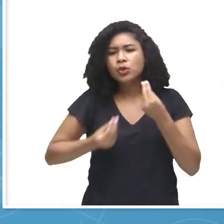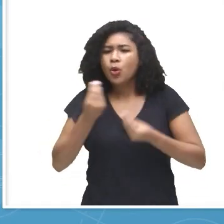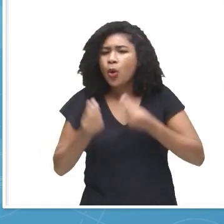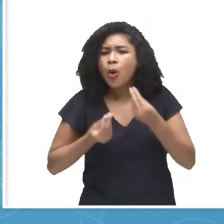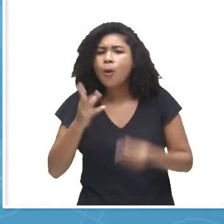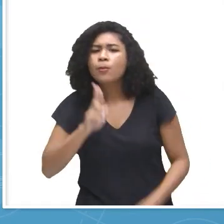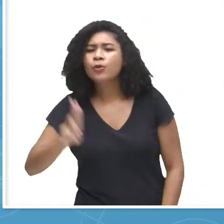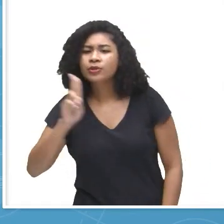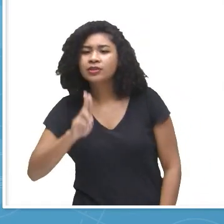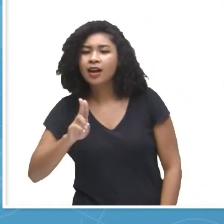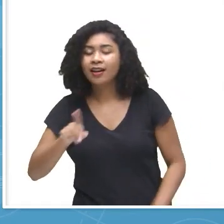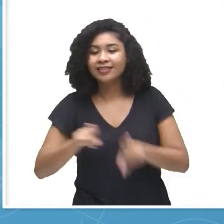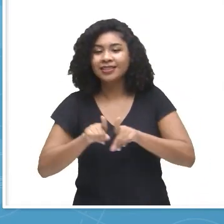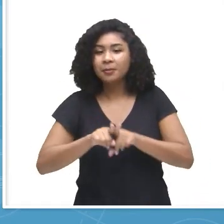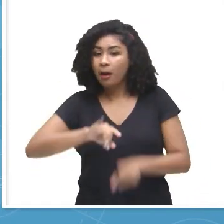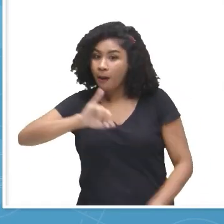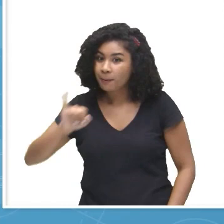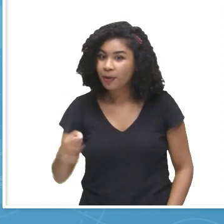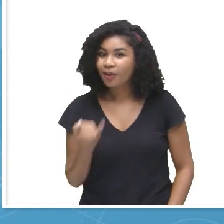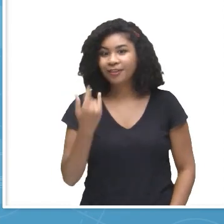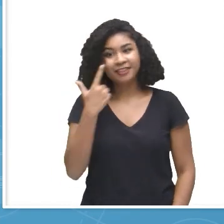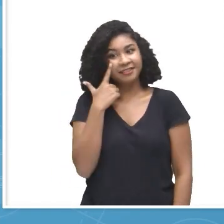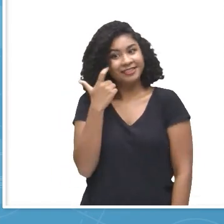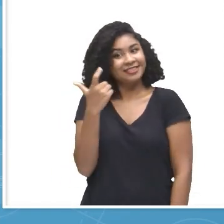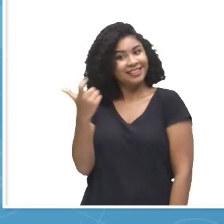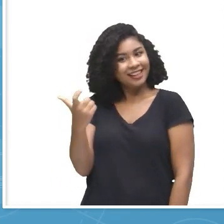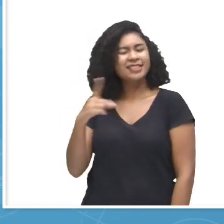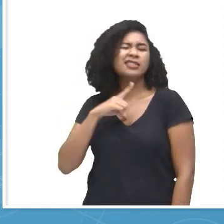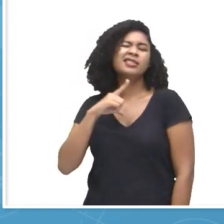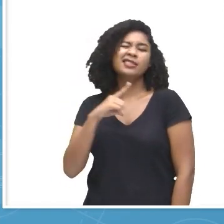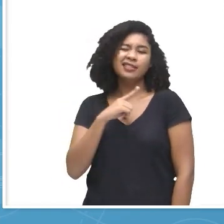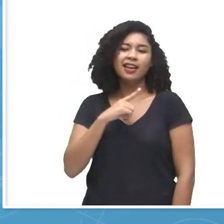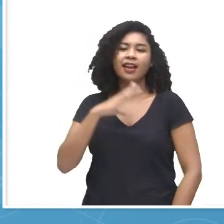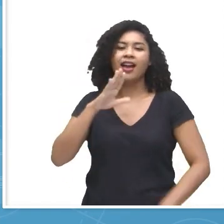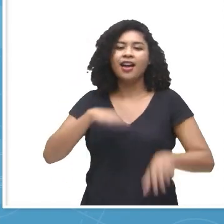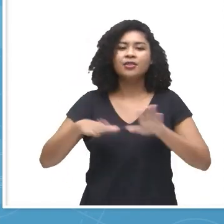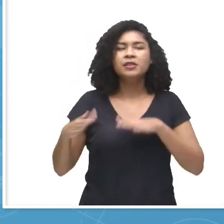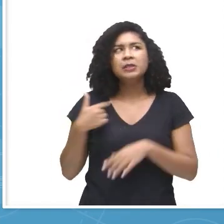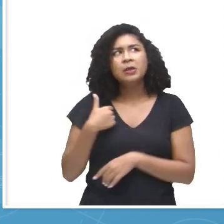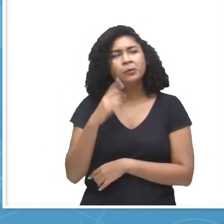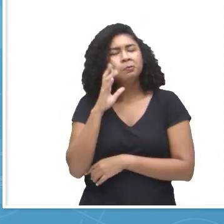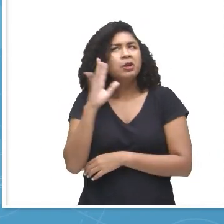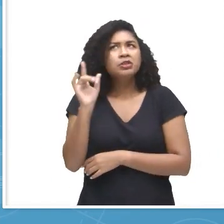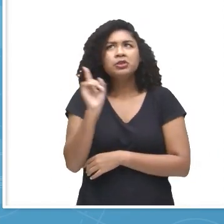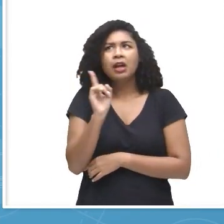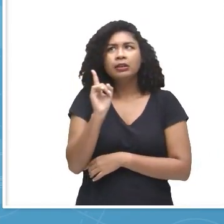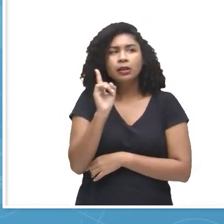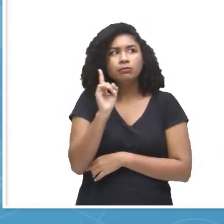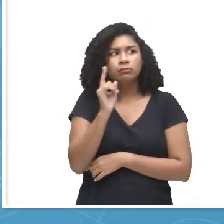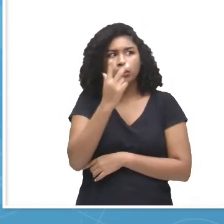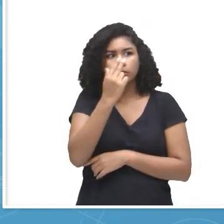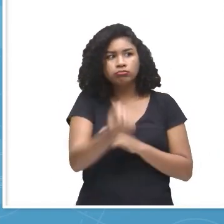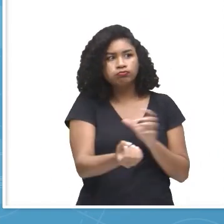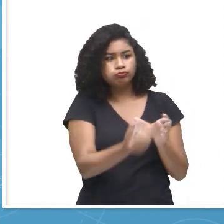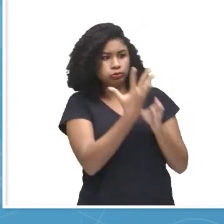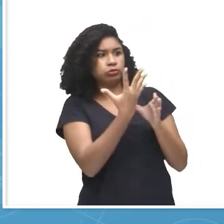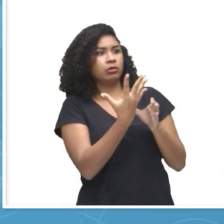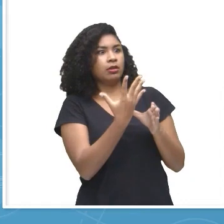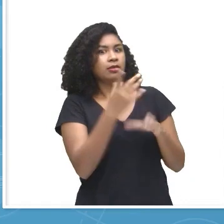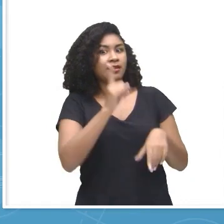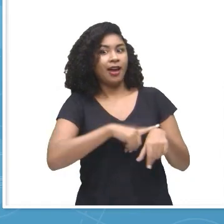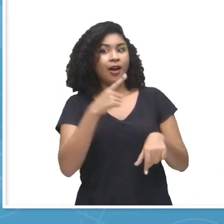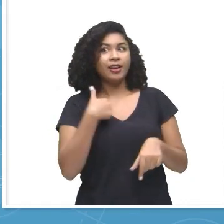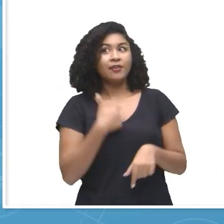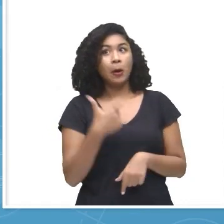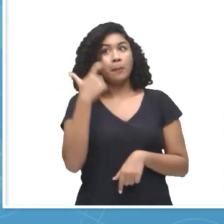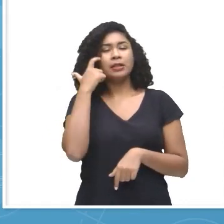e aproveitar aquelas que são interessantes para a gente, né? Porque às vezes a gente nem imagina uma coisa e aparece lá uma propaganda. Olha que legal,